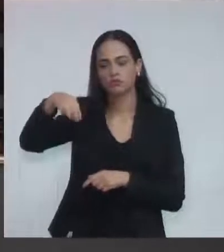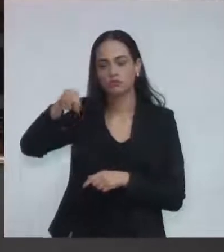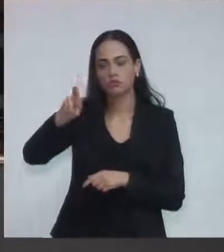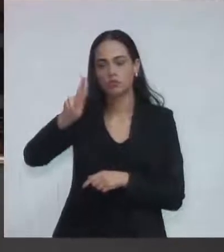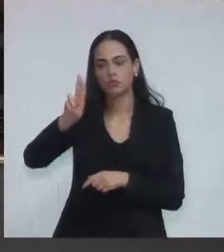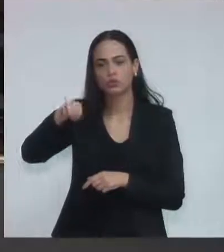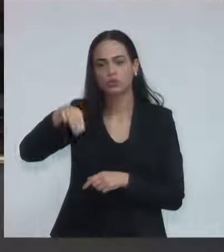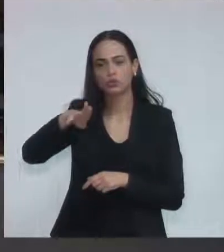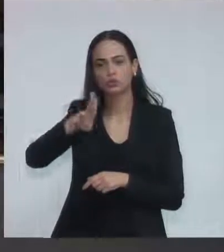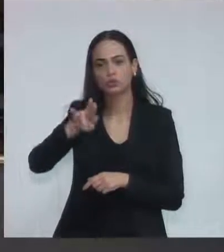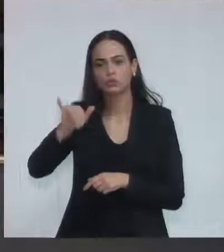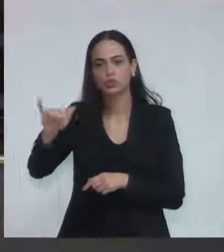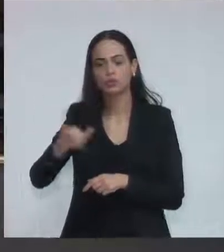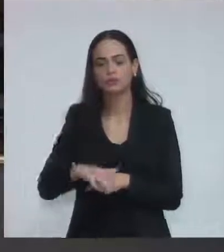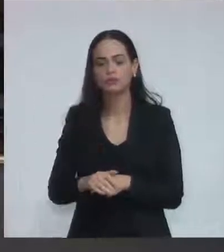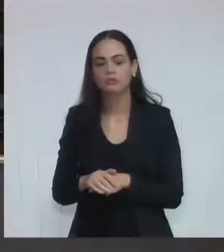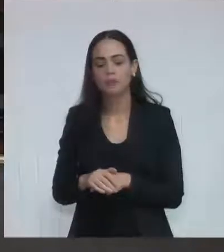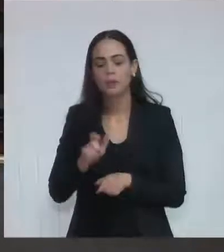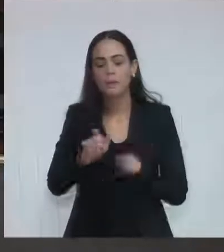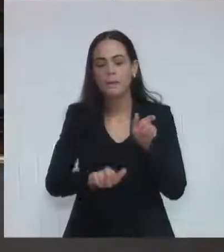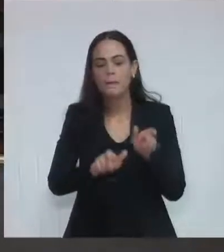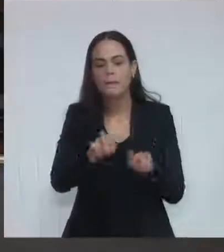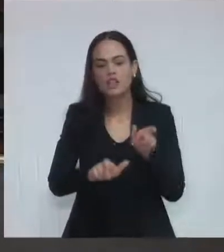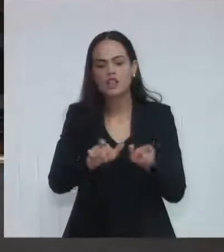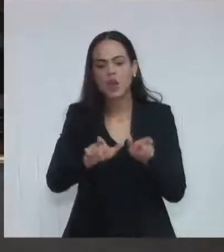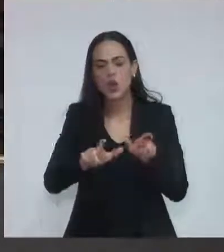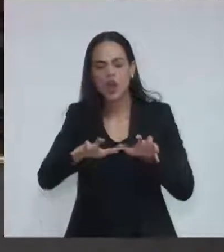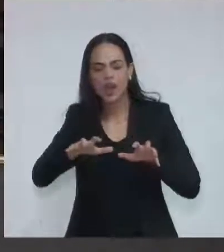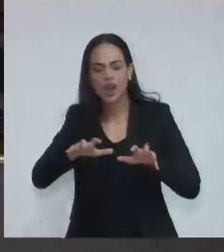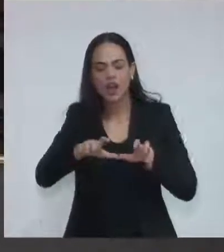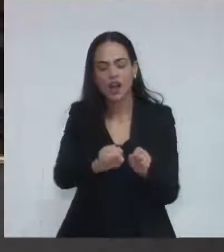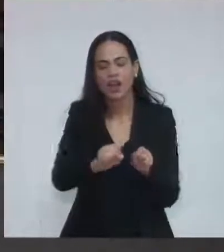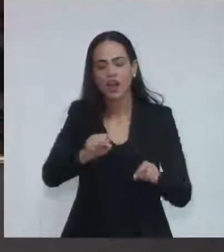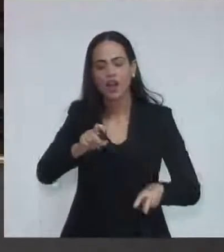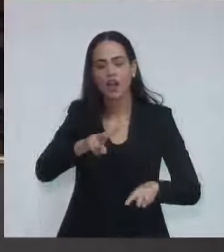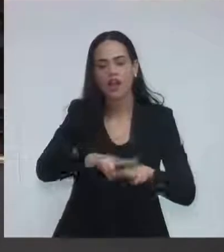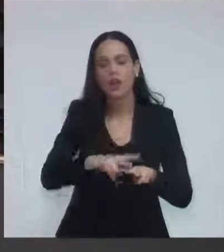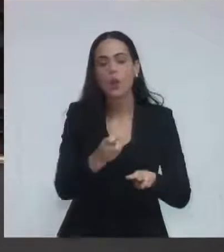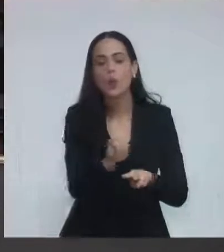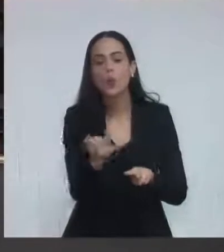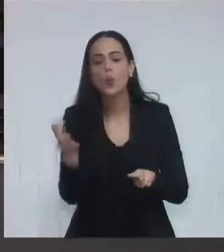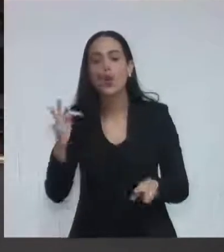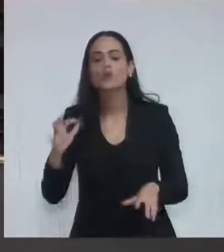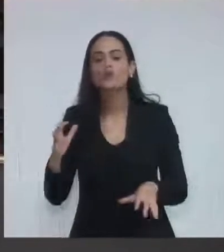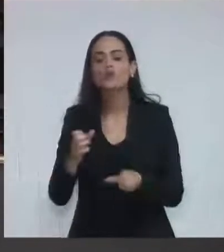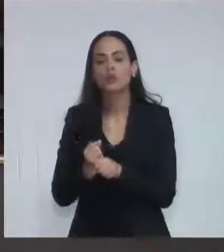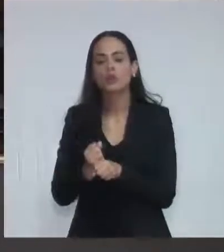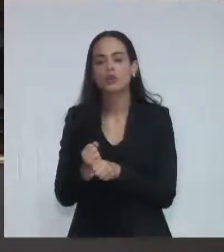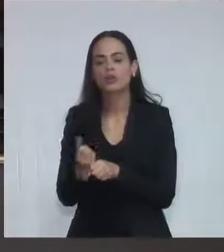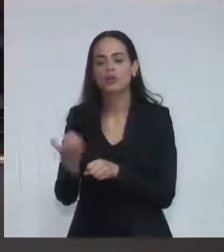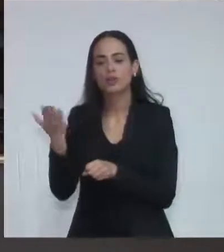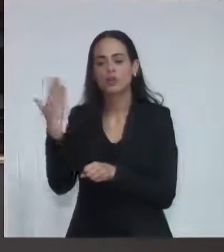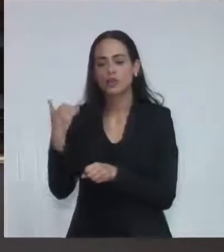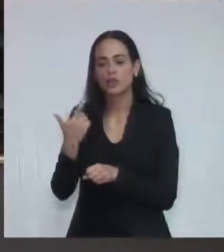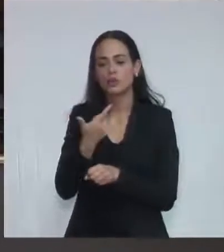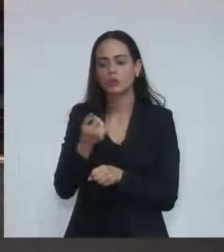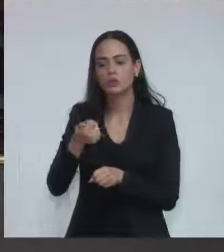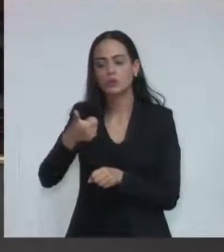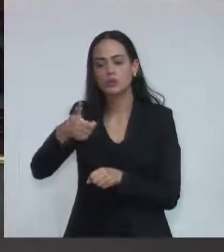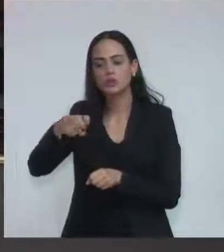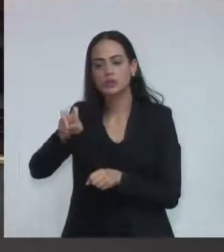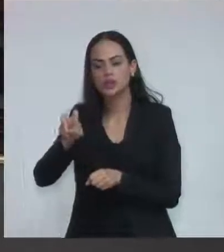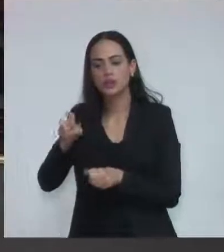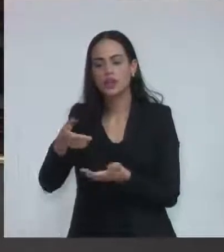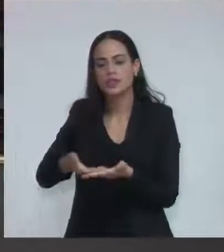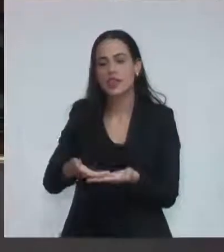2. Quantos infratores foram detidos em ações da Polícia Municipal no bairro Altos do Morumbi entre os anos 2015 e